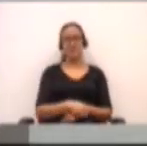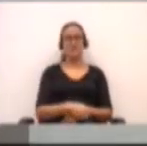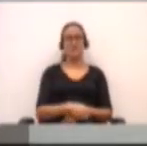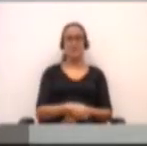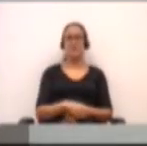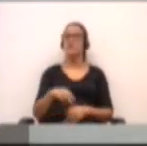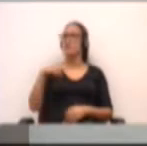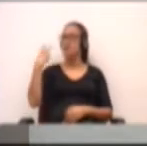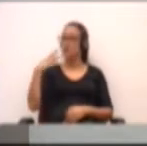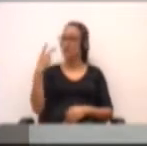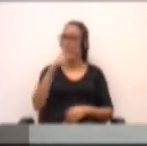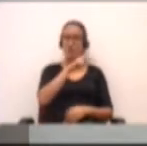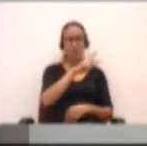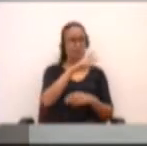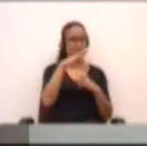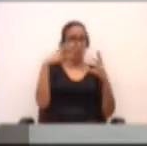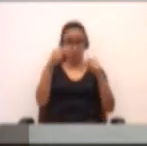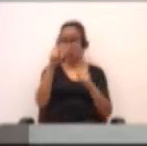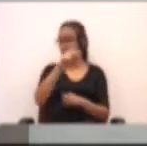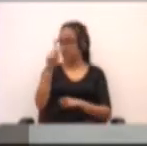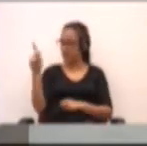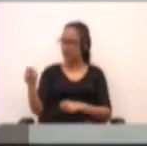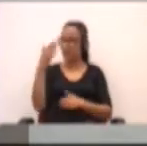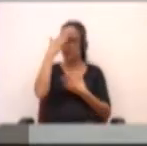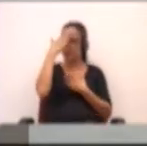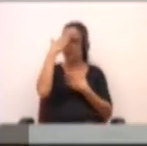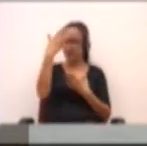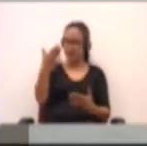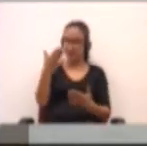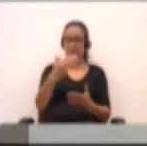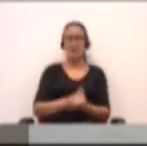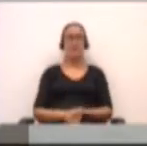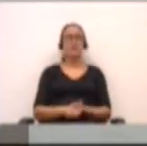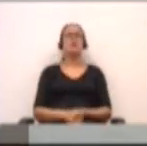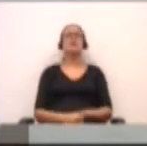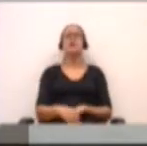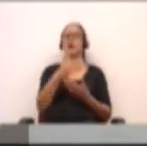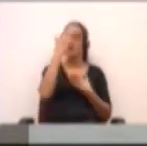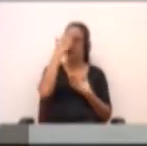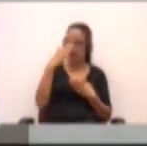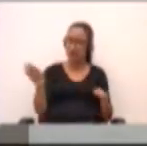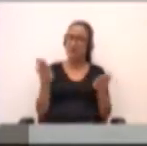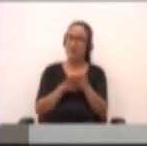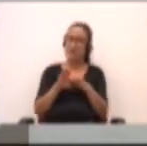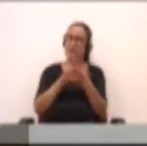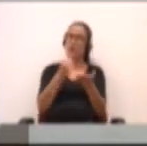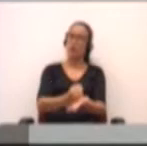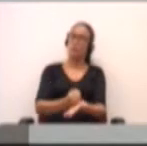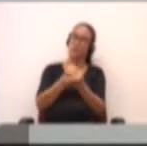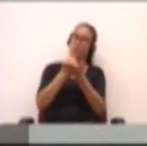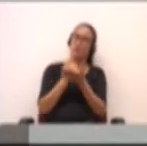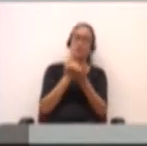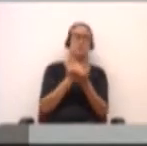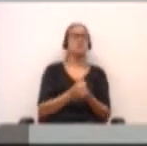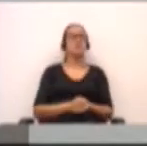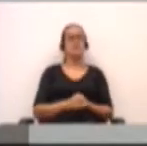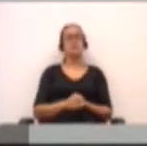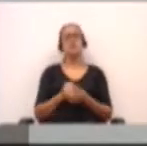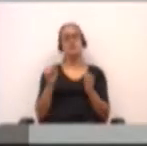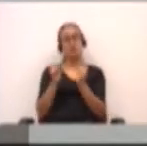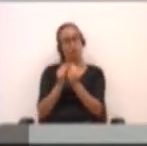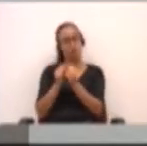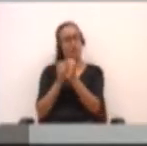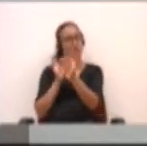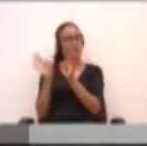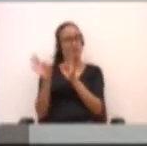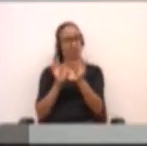Presidente, nobres vereadores, eu agradeço de estar presente na casa de vocês e já agradeço desde já o apoio junto com esse